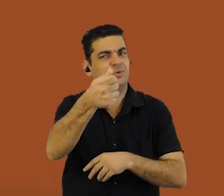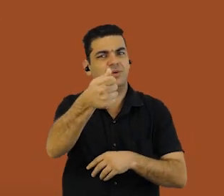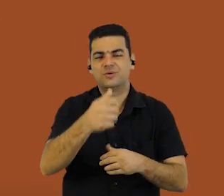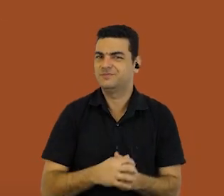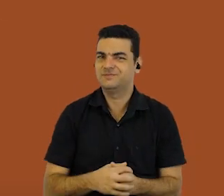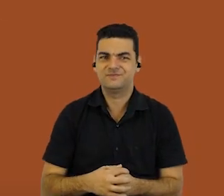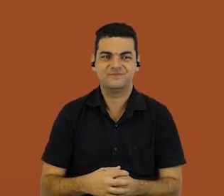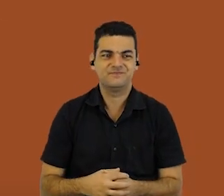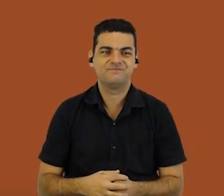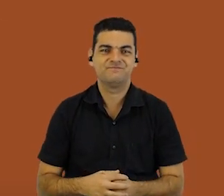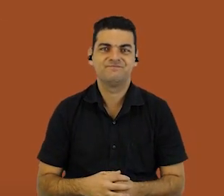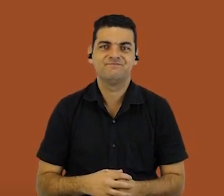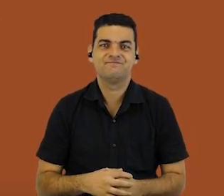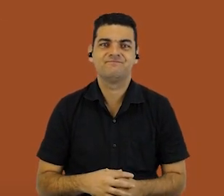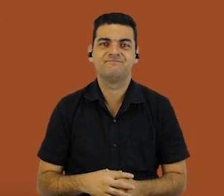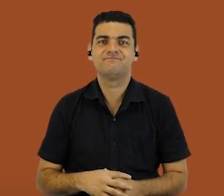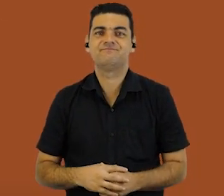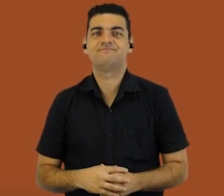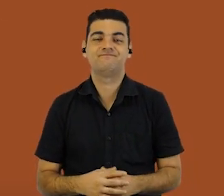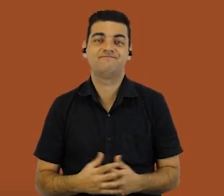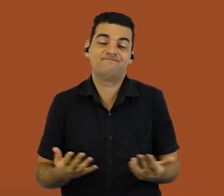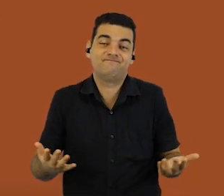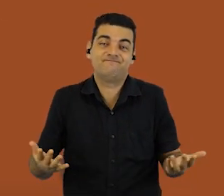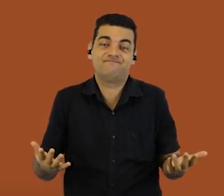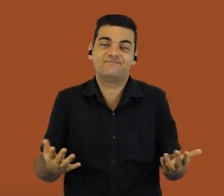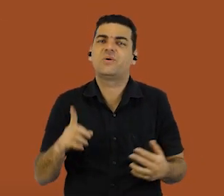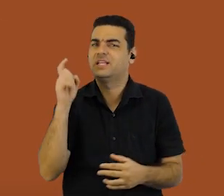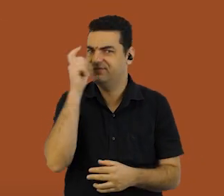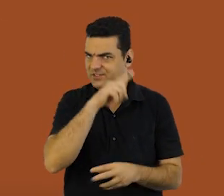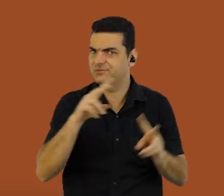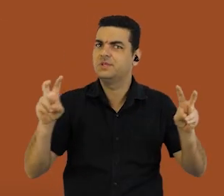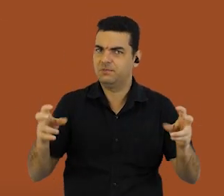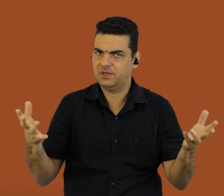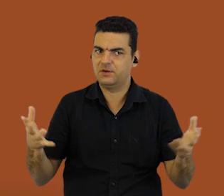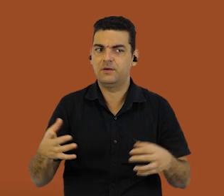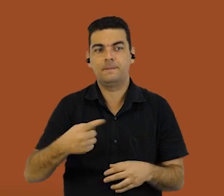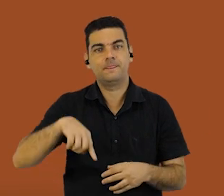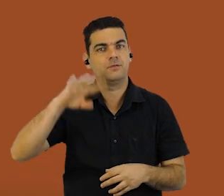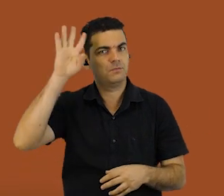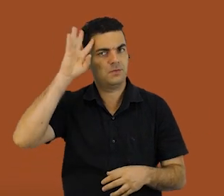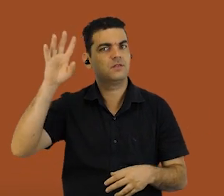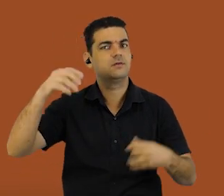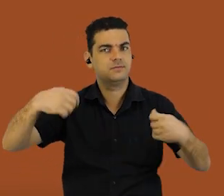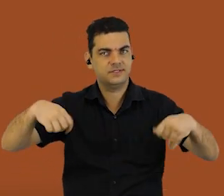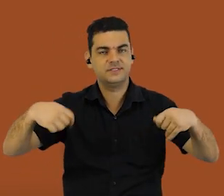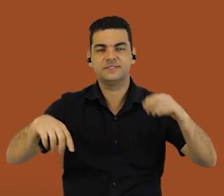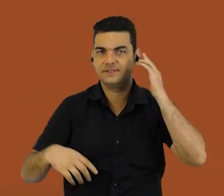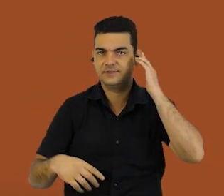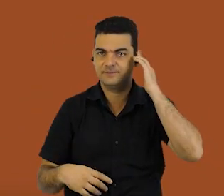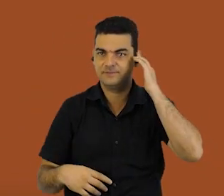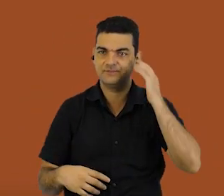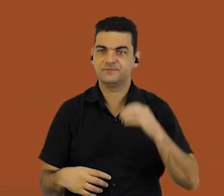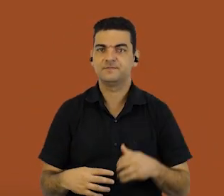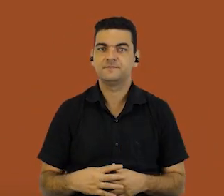ambiente acadêmico. Eu acho que é uma questão bastante complexa que a gente também tem que olhar para